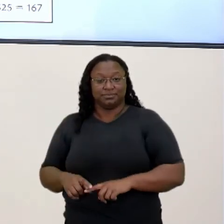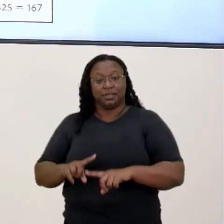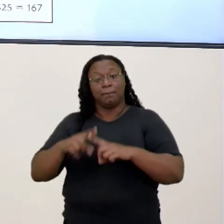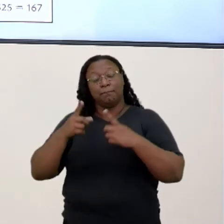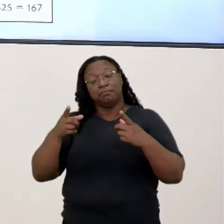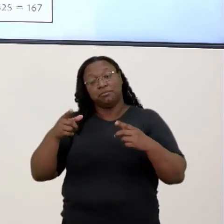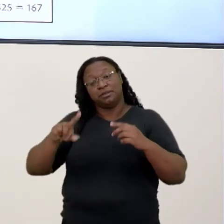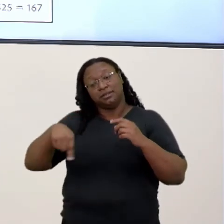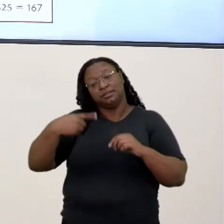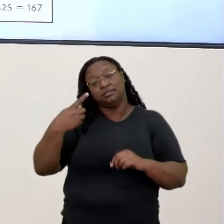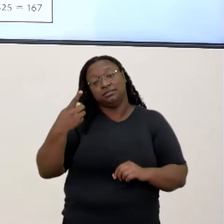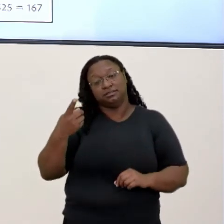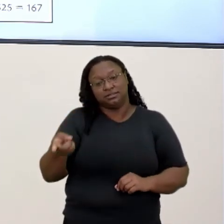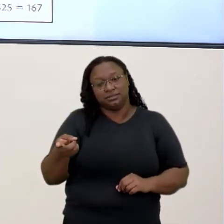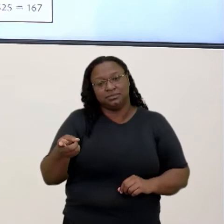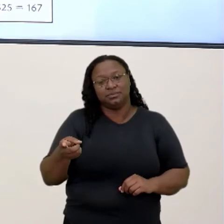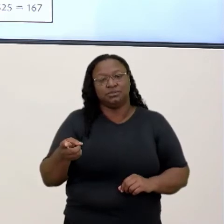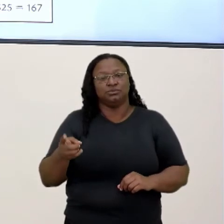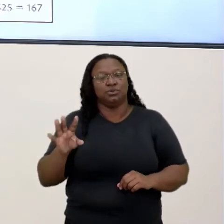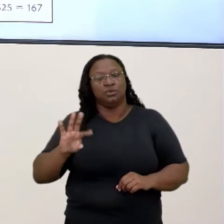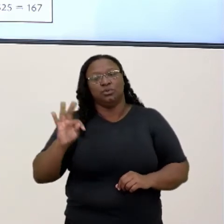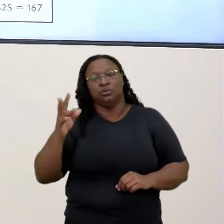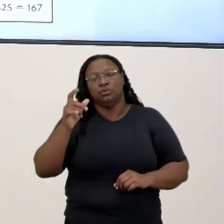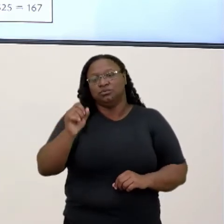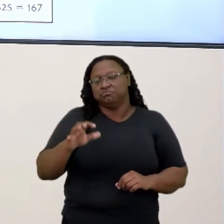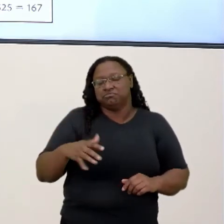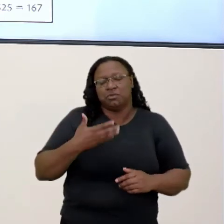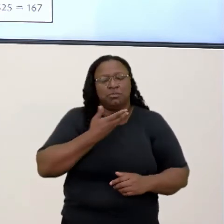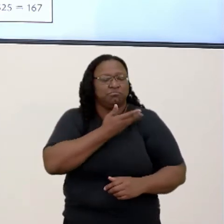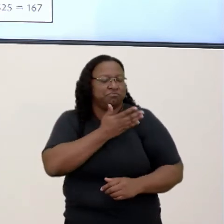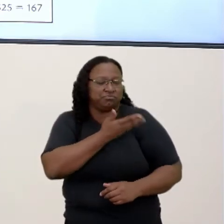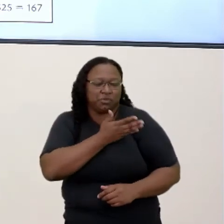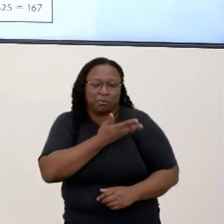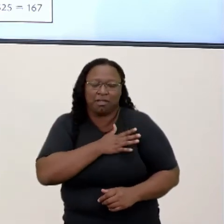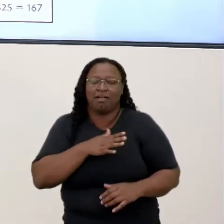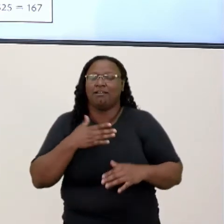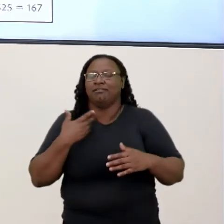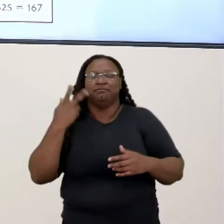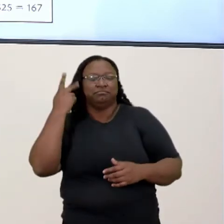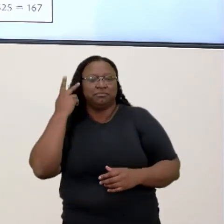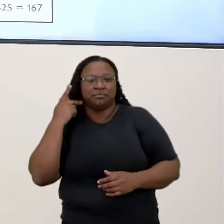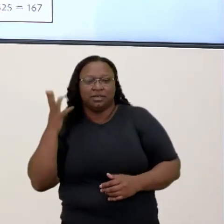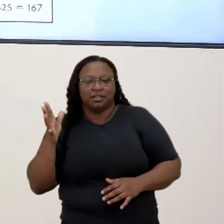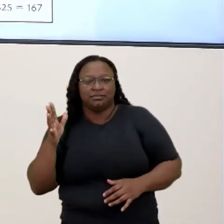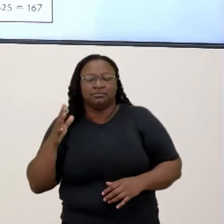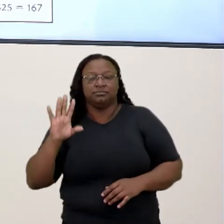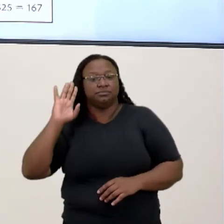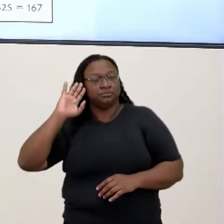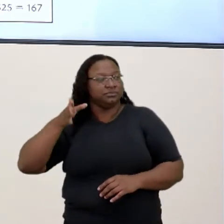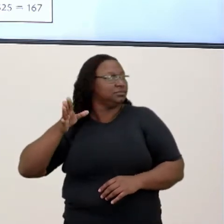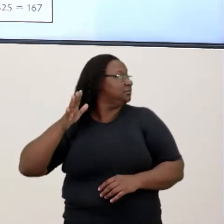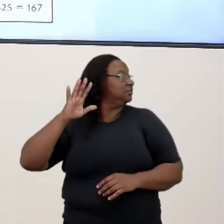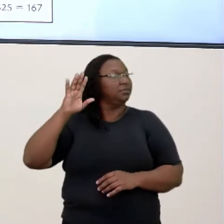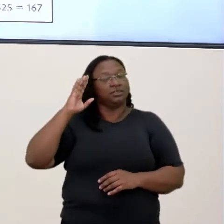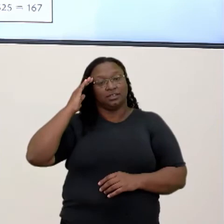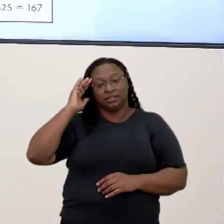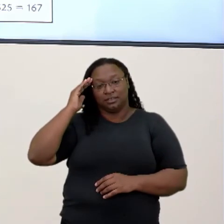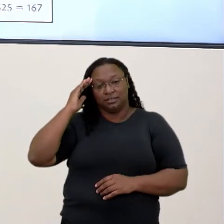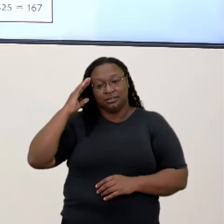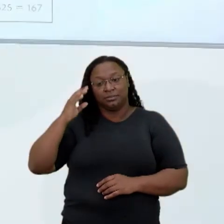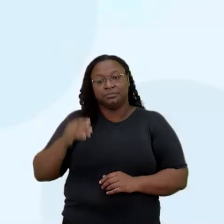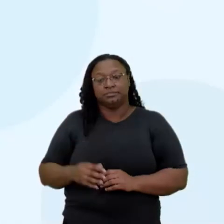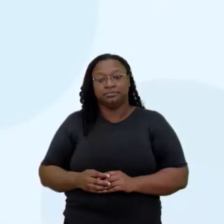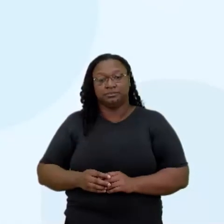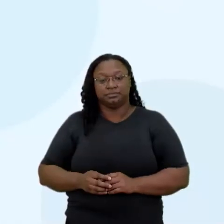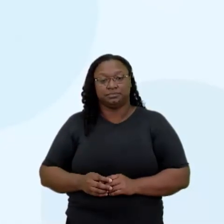depois, todo mundo está acostumado, todo mundo já se adaptou e é mais ou menos isso. Então a ideia das fórmulas, esses formulários aí, Z,